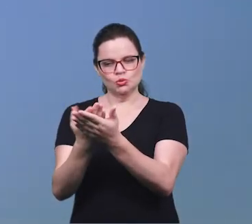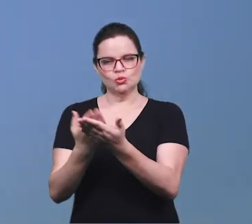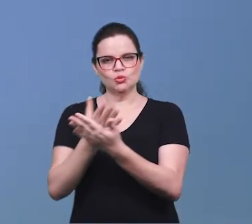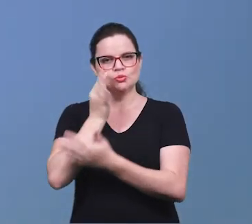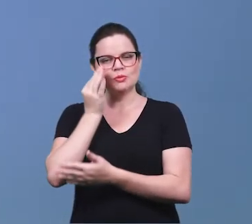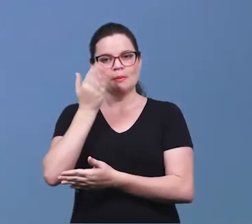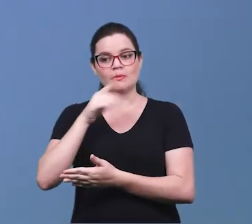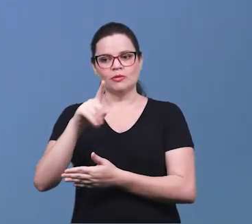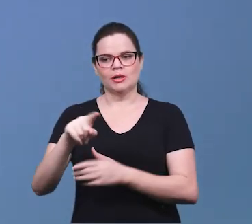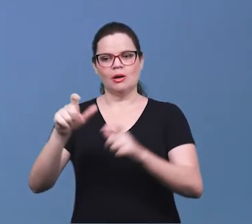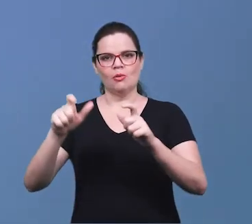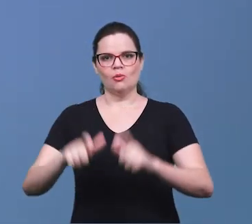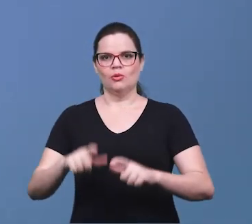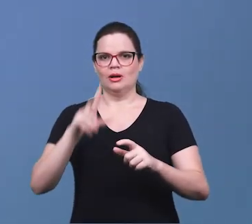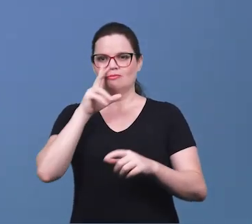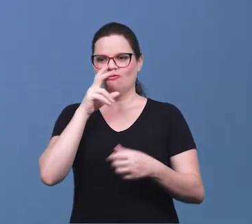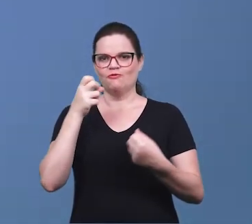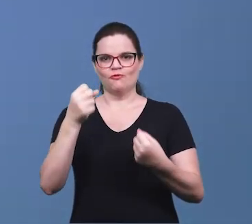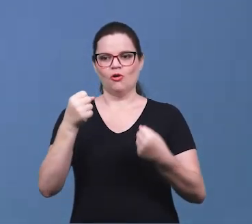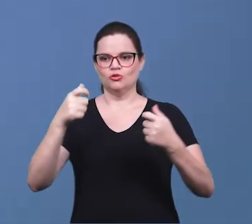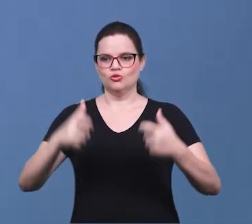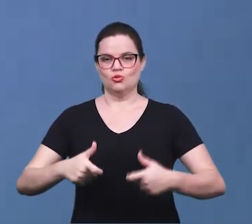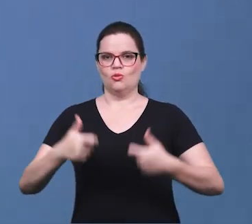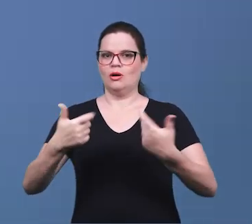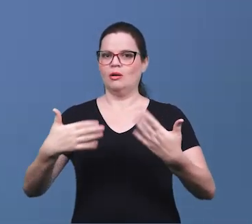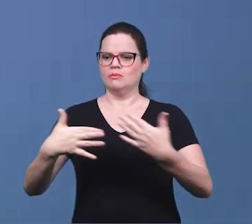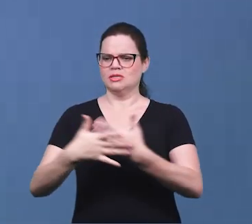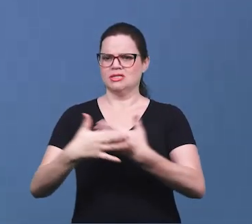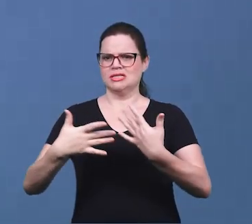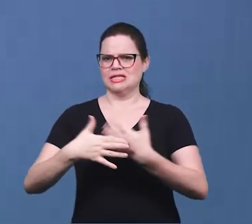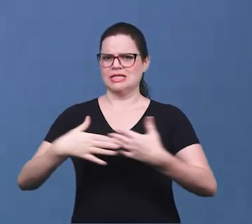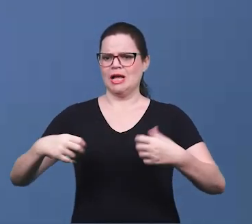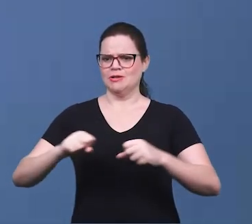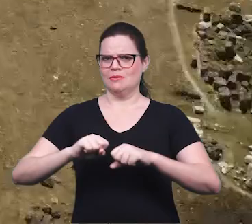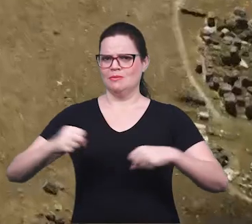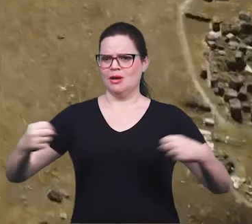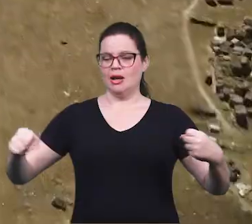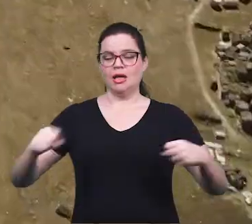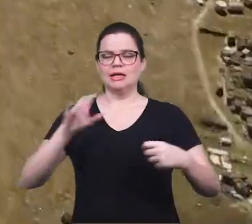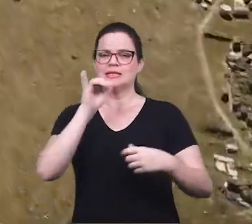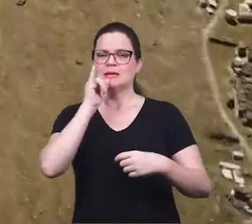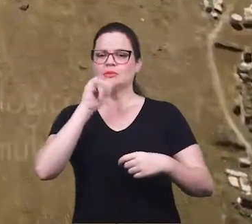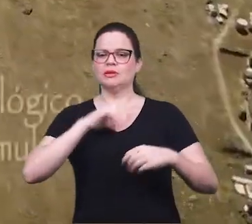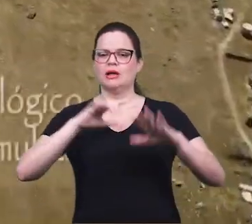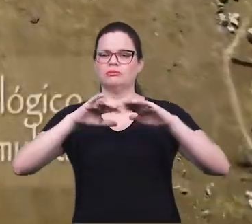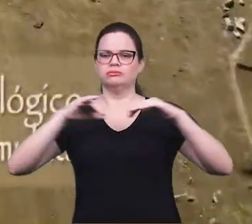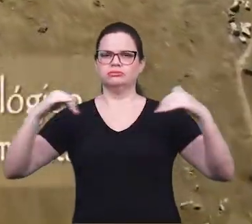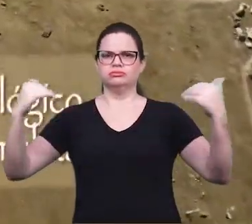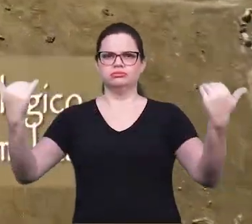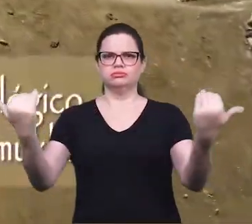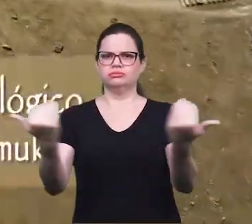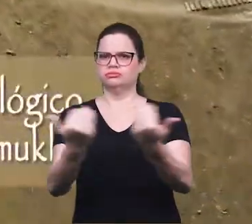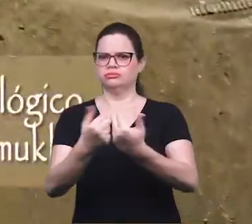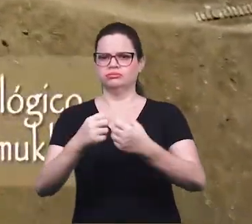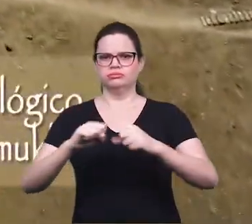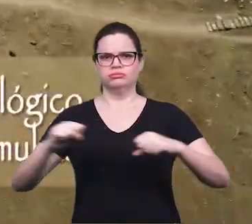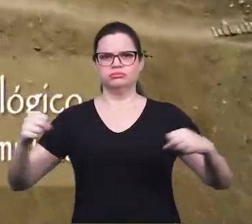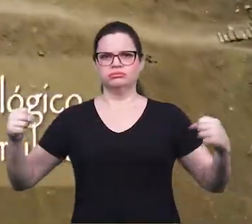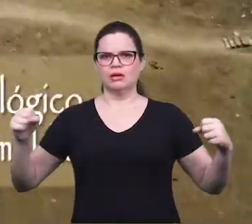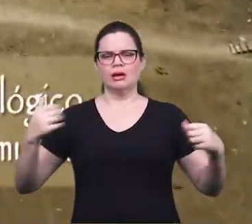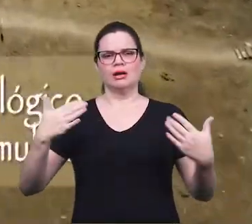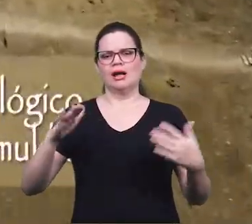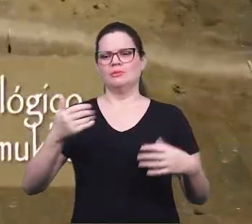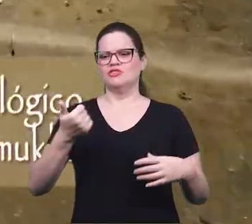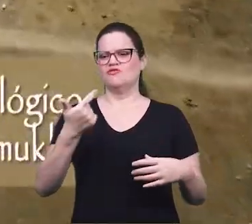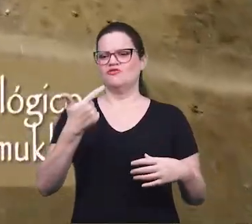um anfiteatro lá muito grande, do tamanho do de Éfeso. Olha, para 25, 30